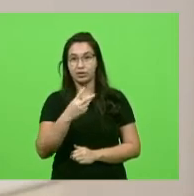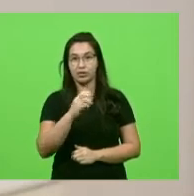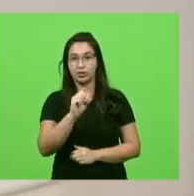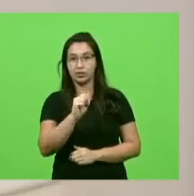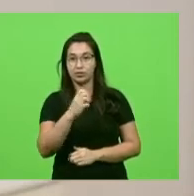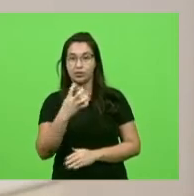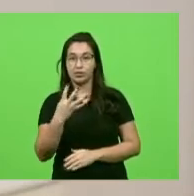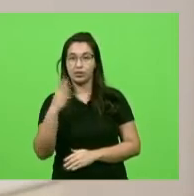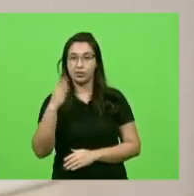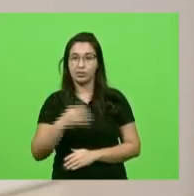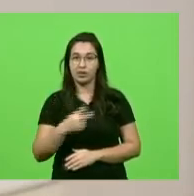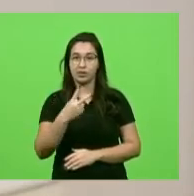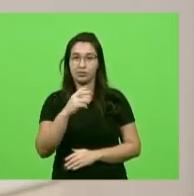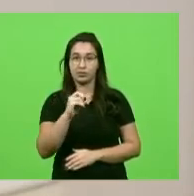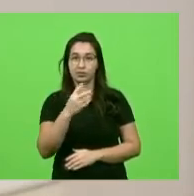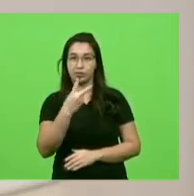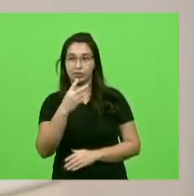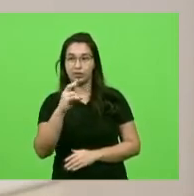284/2020 e